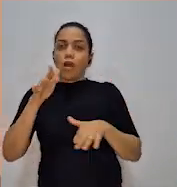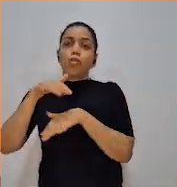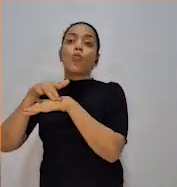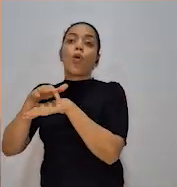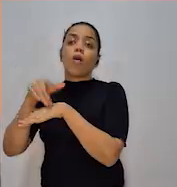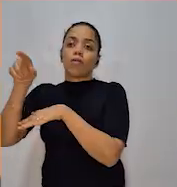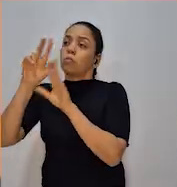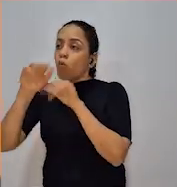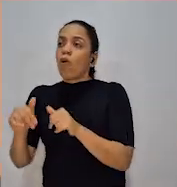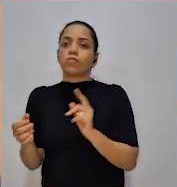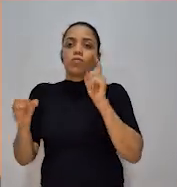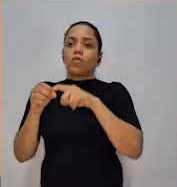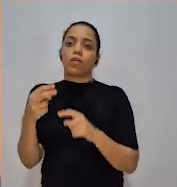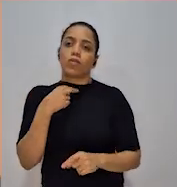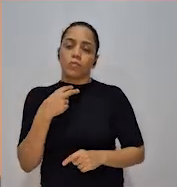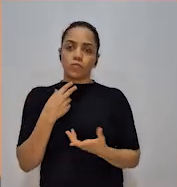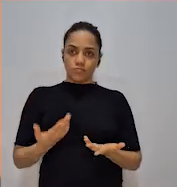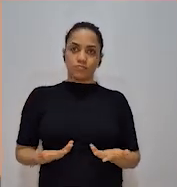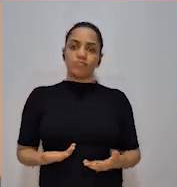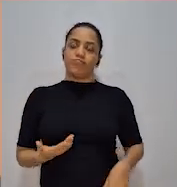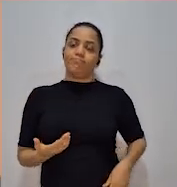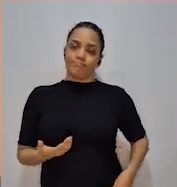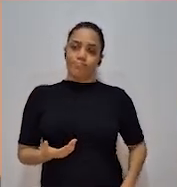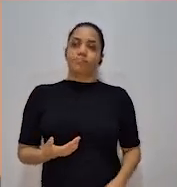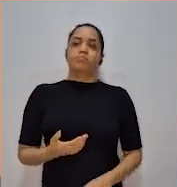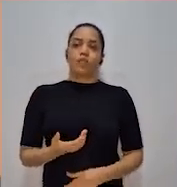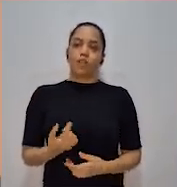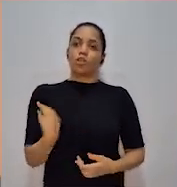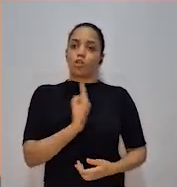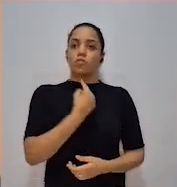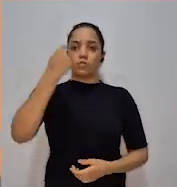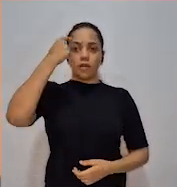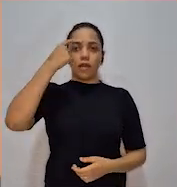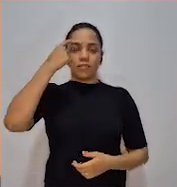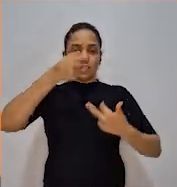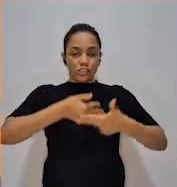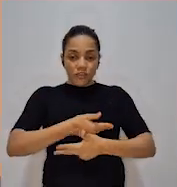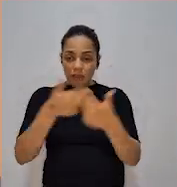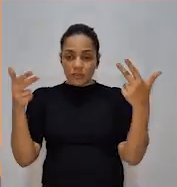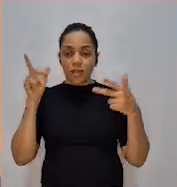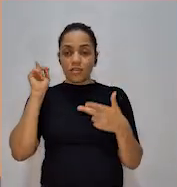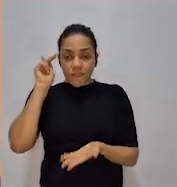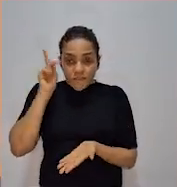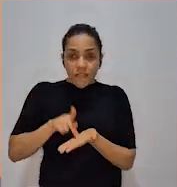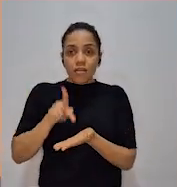promovem essa segurança psicológica, né? A gente faz tudo isso de uma maneira. E eu acho que a diversidade é, de fato, um